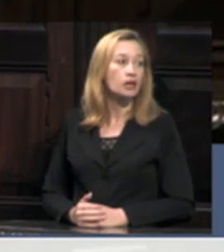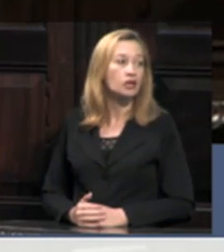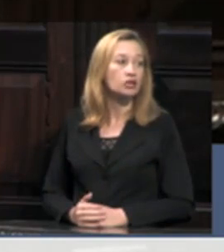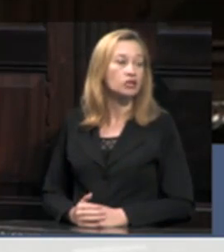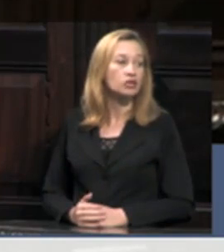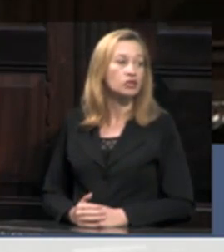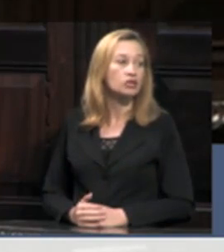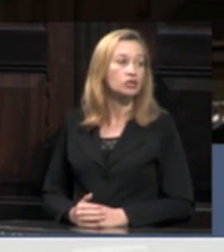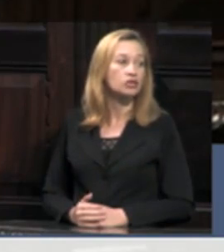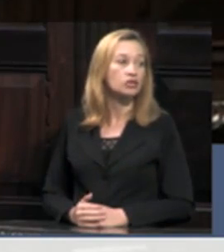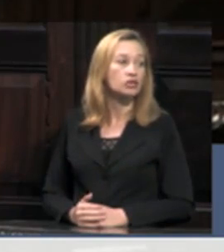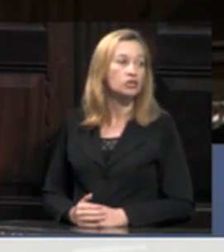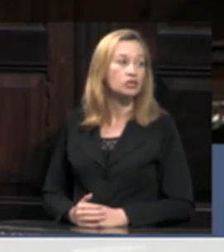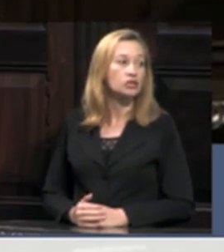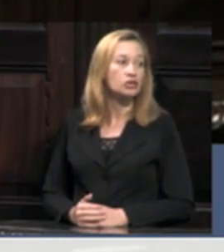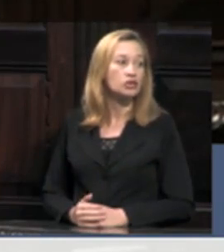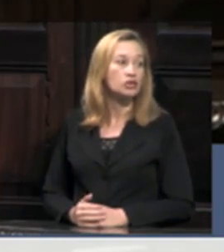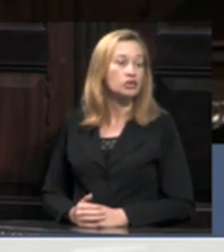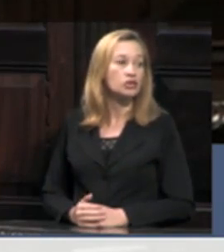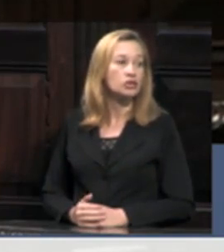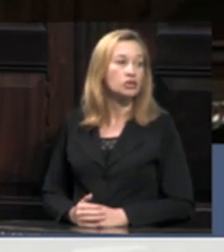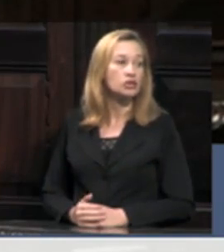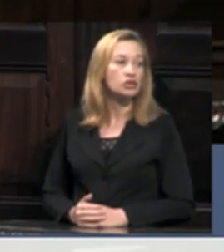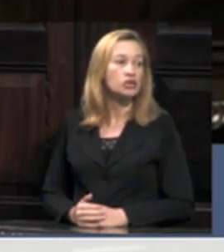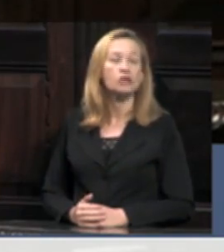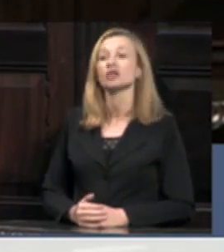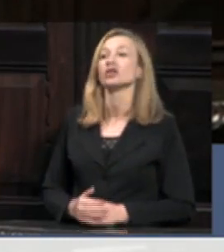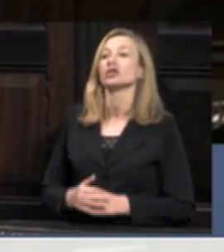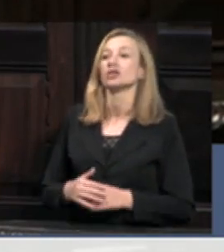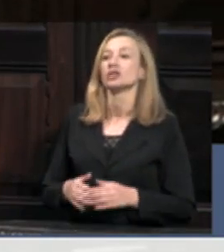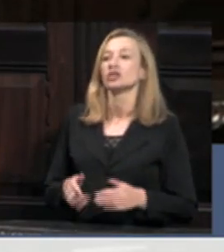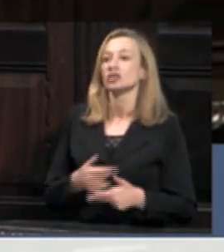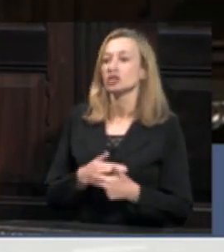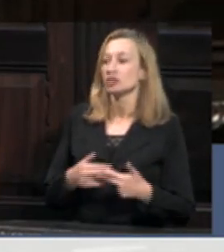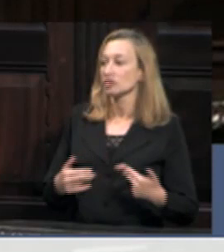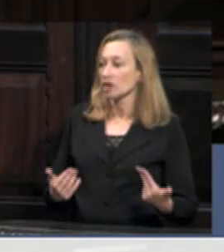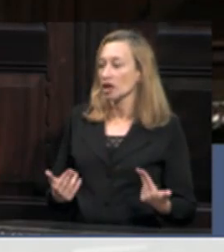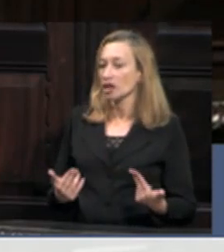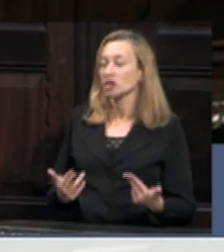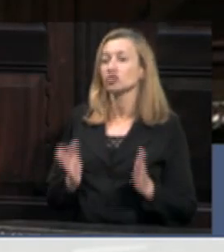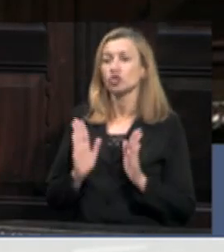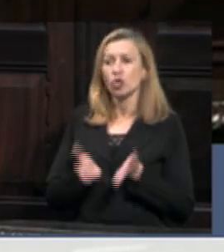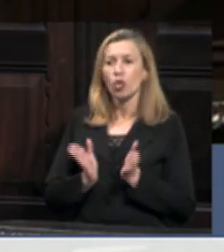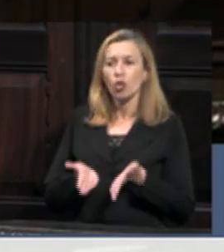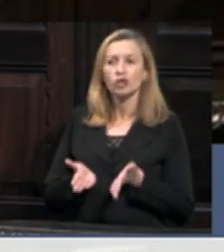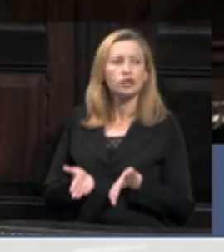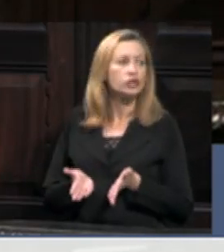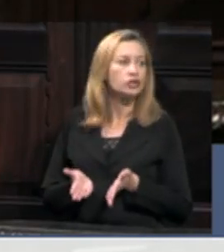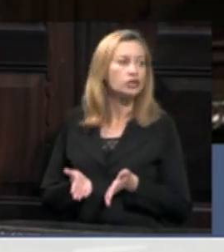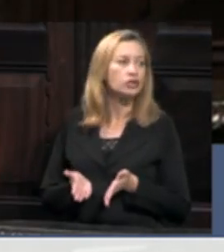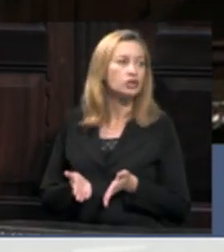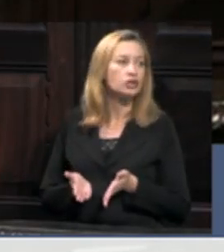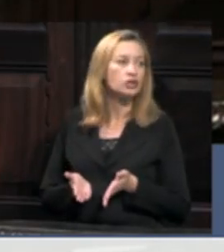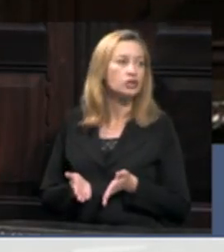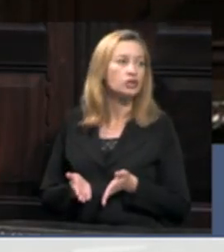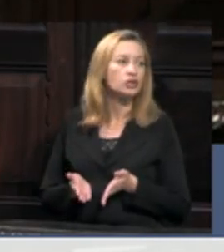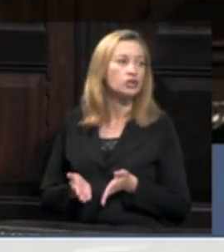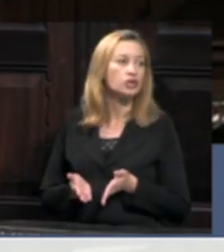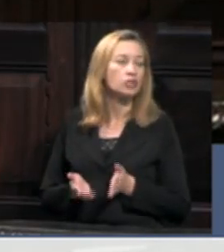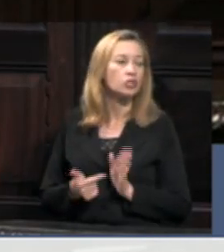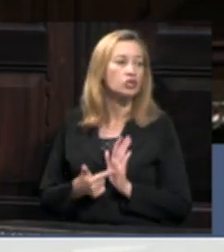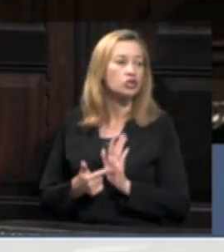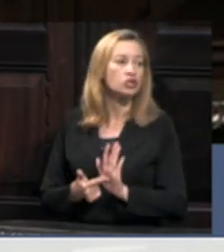concessão de linhas de ônibus intermunicipais, que hoje é dada ao